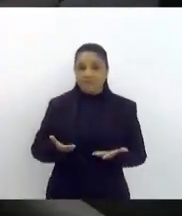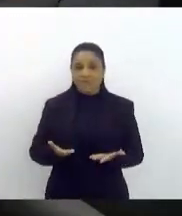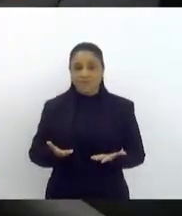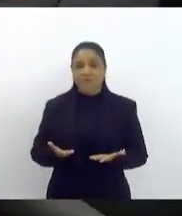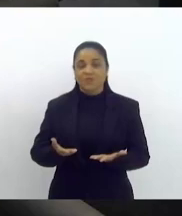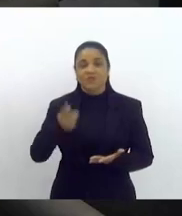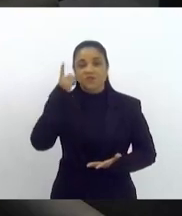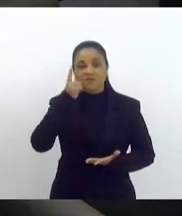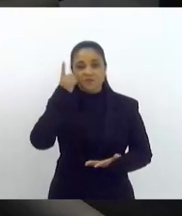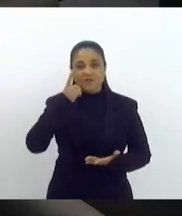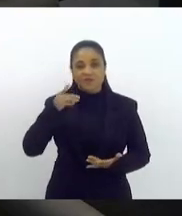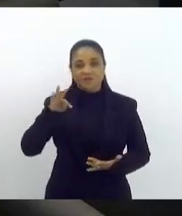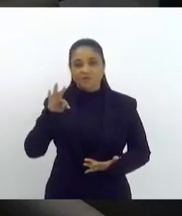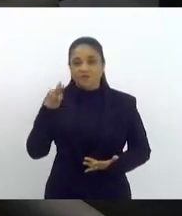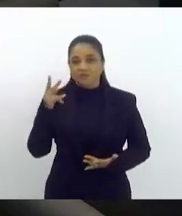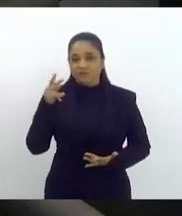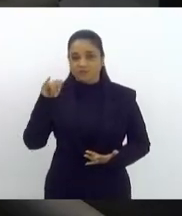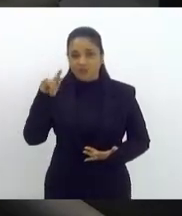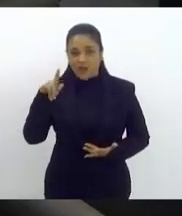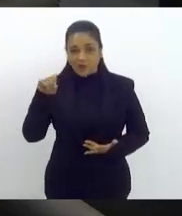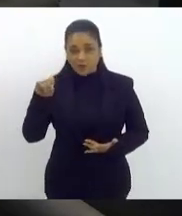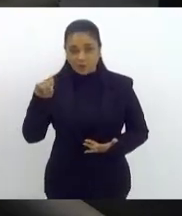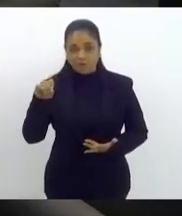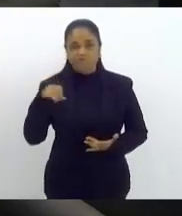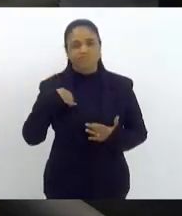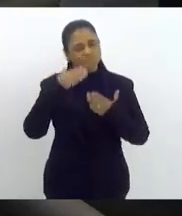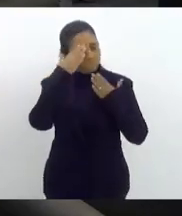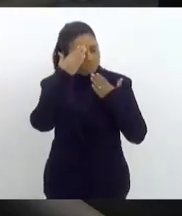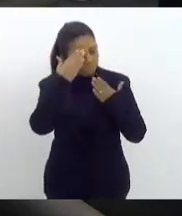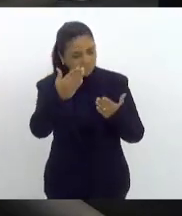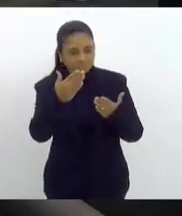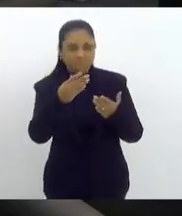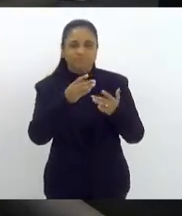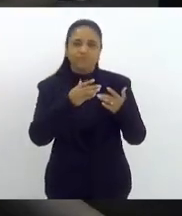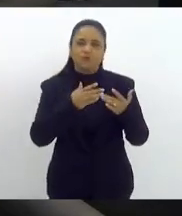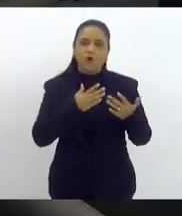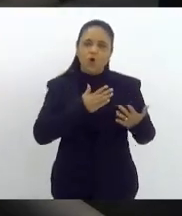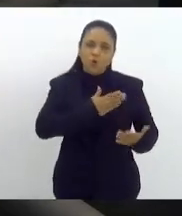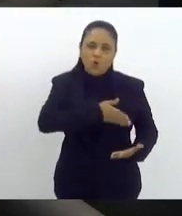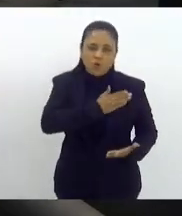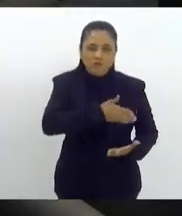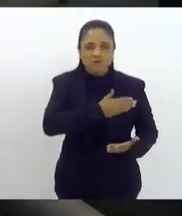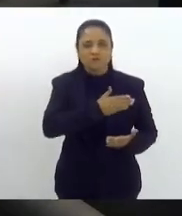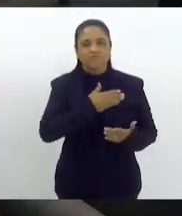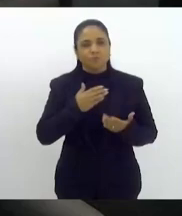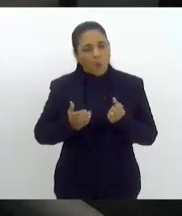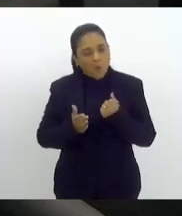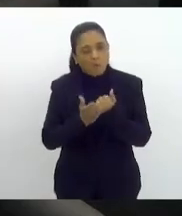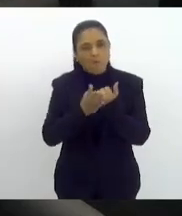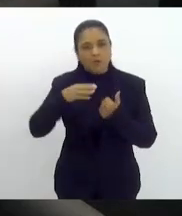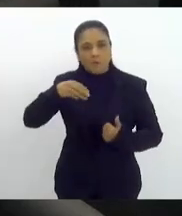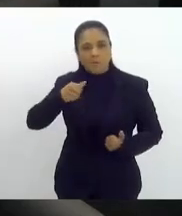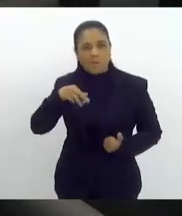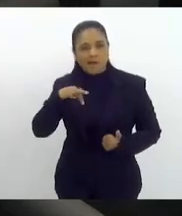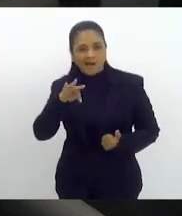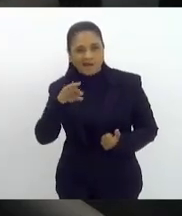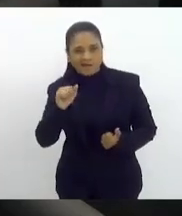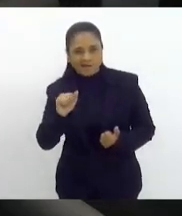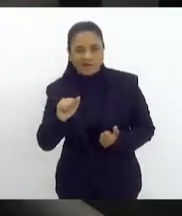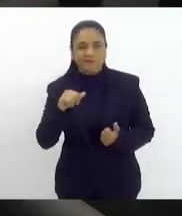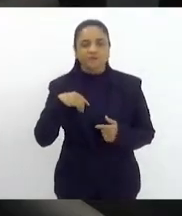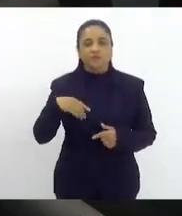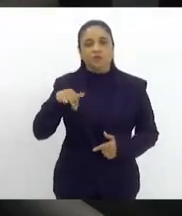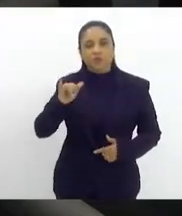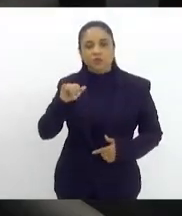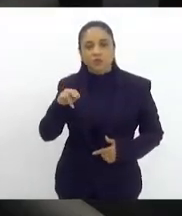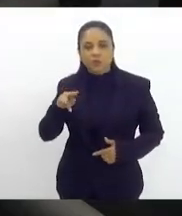deputado, Tiago Muito obrigado, queria muito agradecer do fundo do meu coração a todo o apoio da Marta Rocha, do Yuri, deputados também, que a